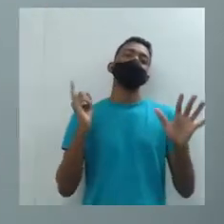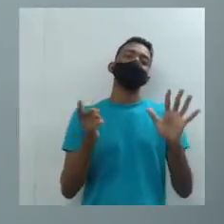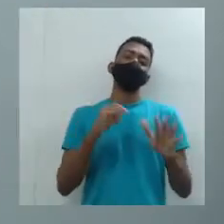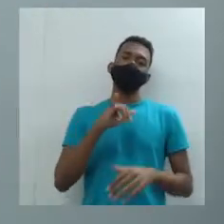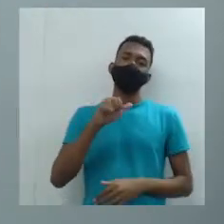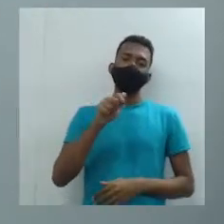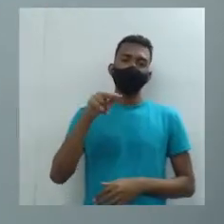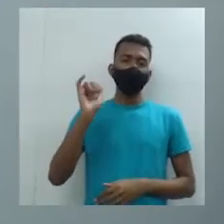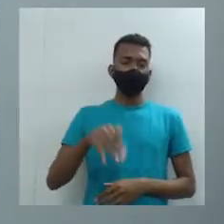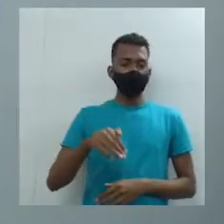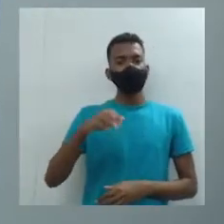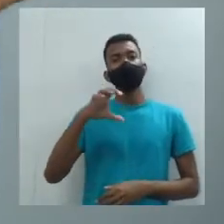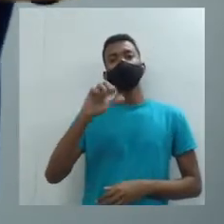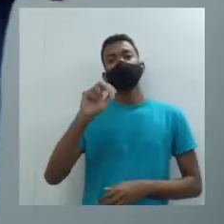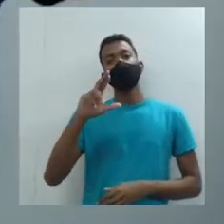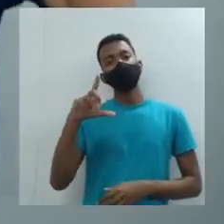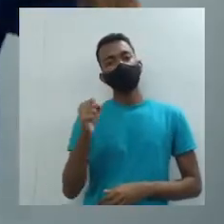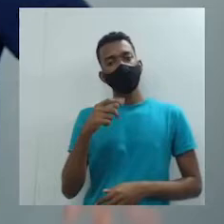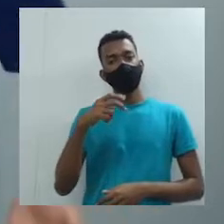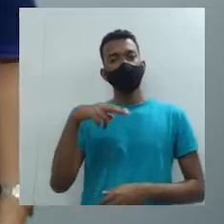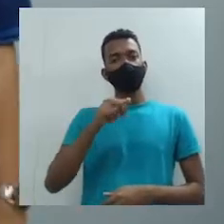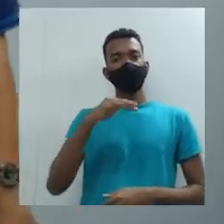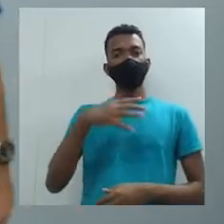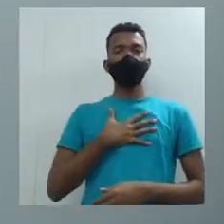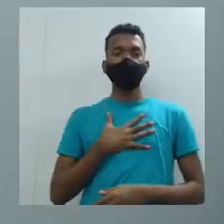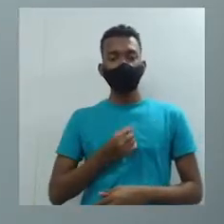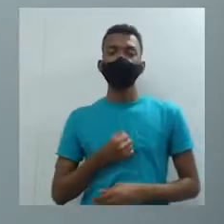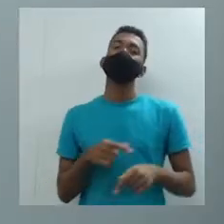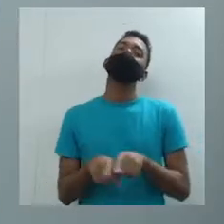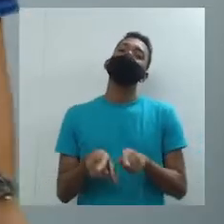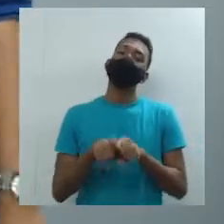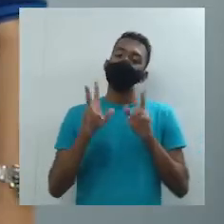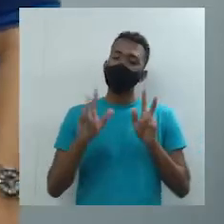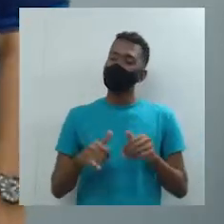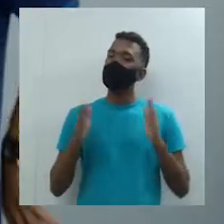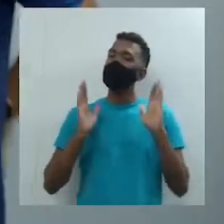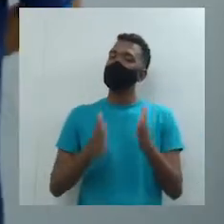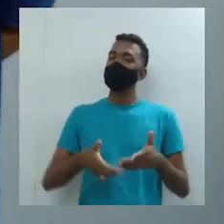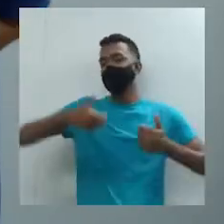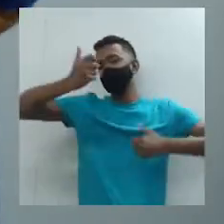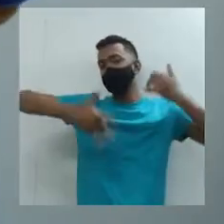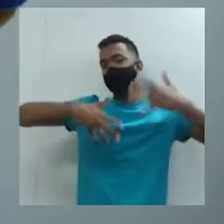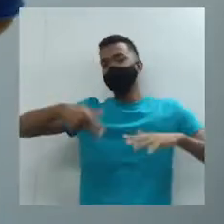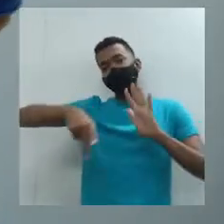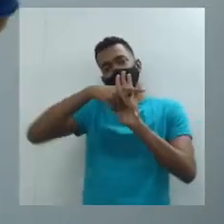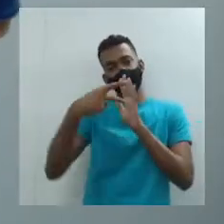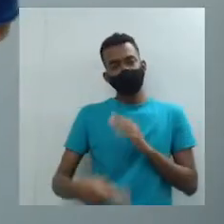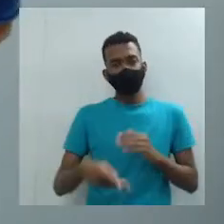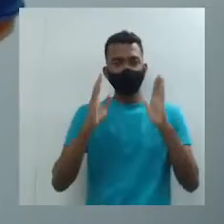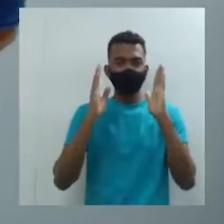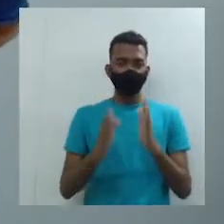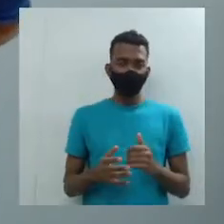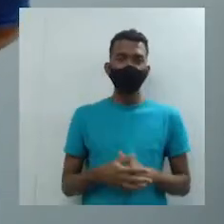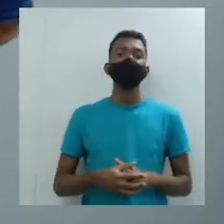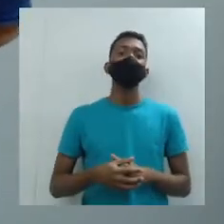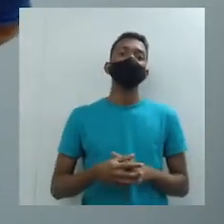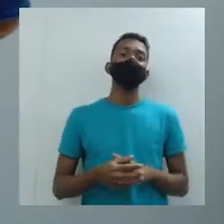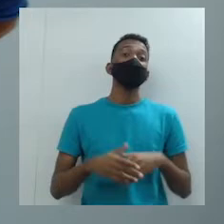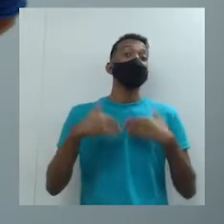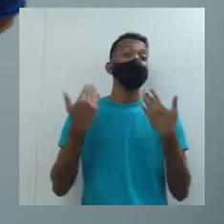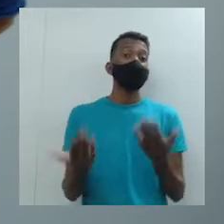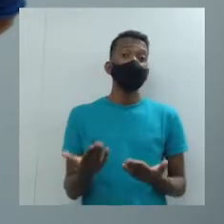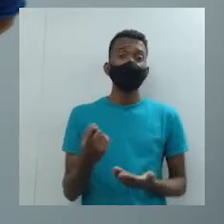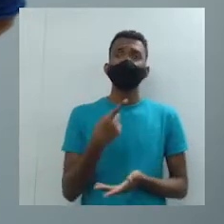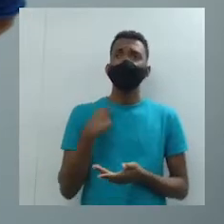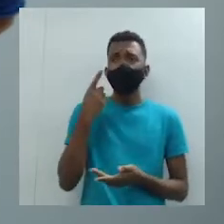exatamente. E Carlos Pena Filho. Vários nomes esses, né? Outros. Exatamente, já abordados aqui nesse papo artístico. Olha, o que eu vejo aí, professor, o